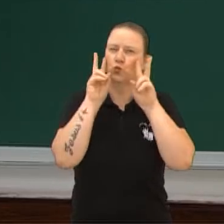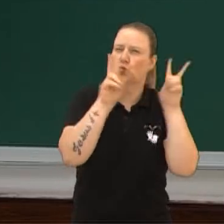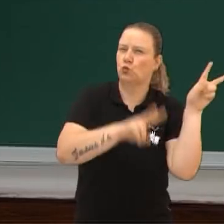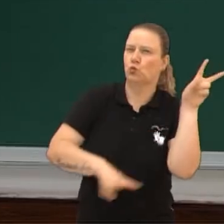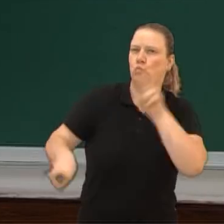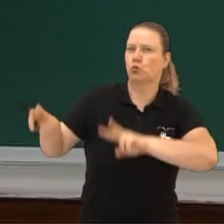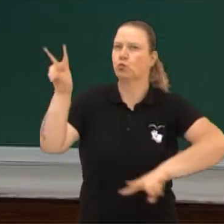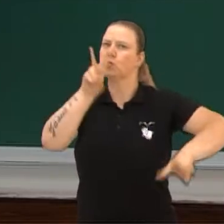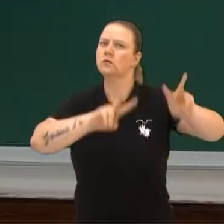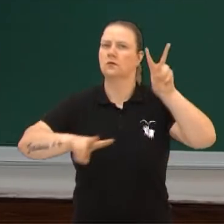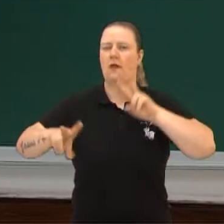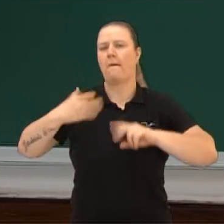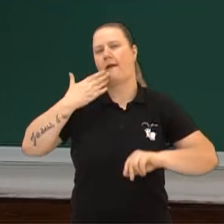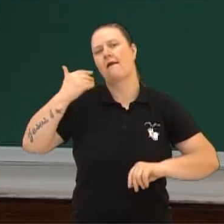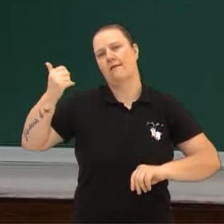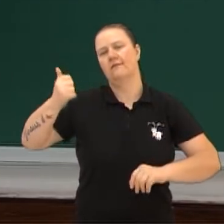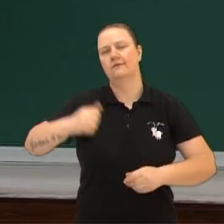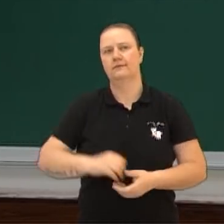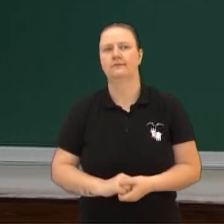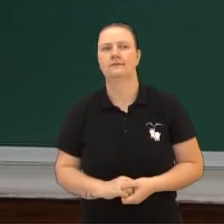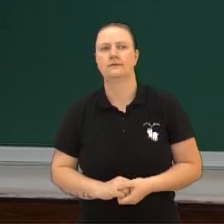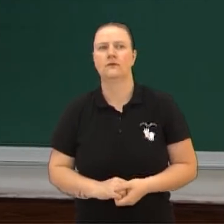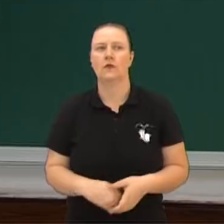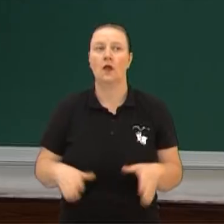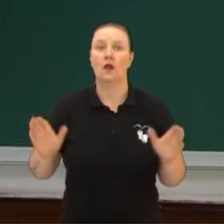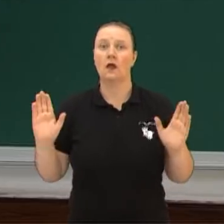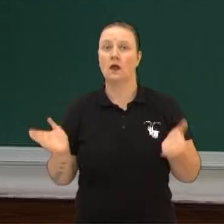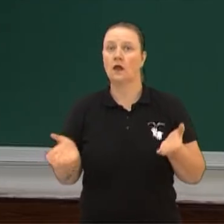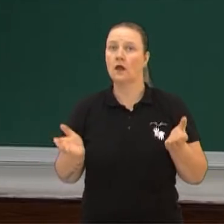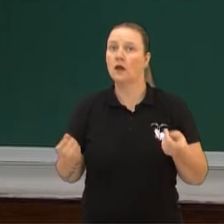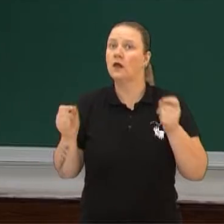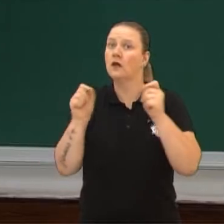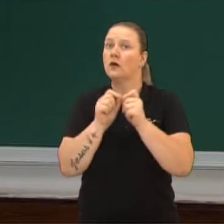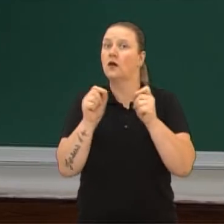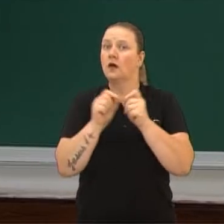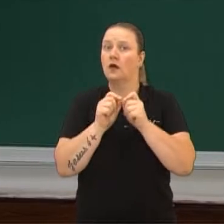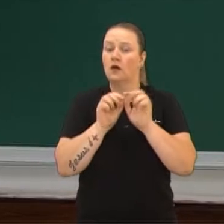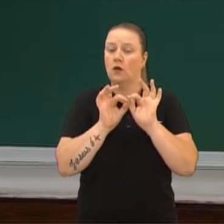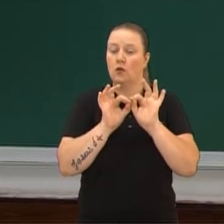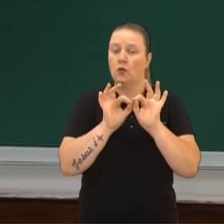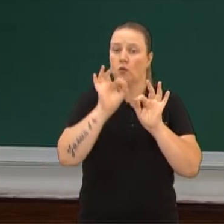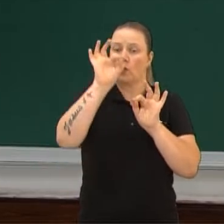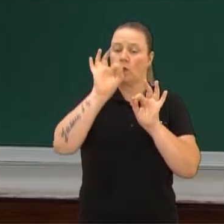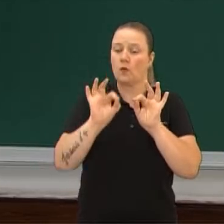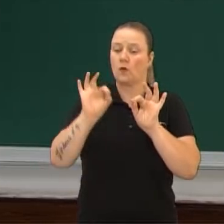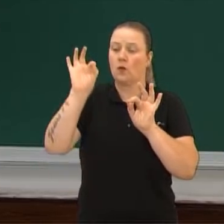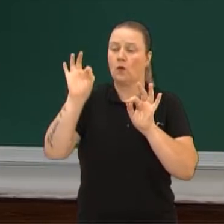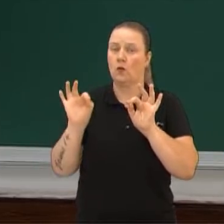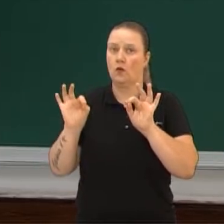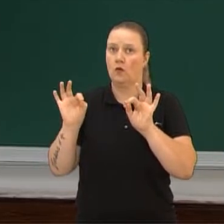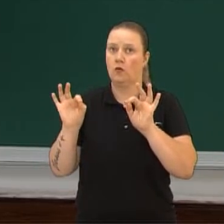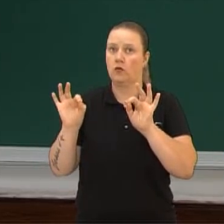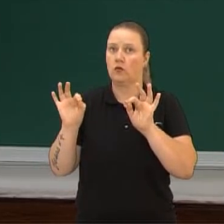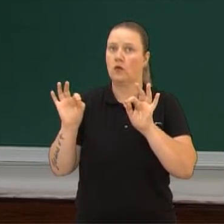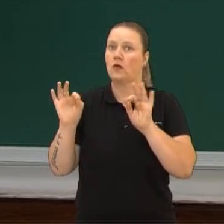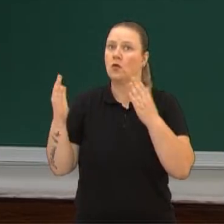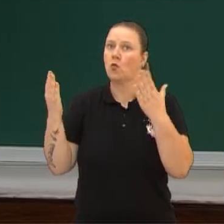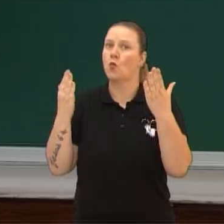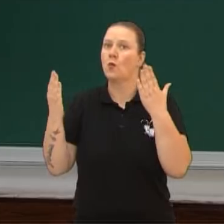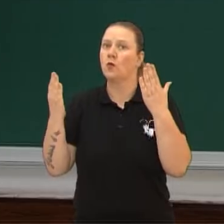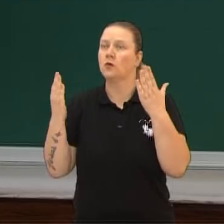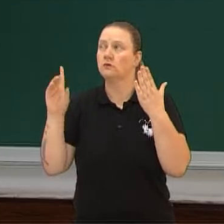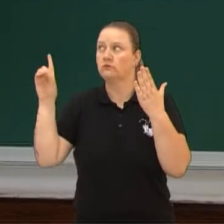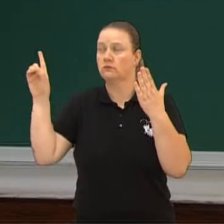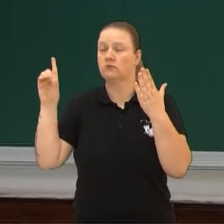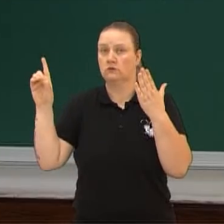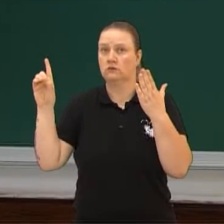verdade? Então, né? Agora, nós vamos ter que construir um gráfico. Em relação ao quê? Em relação a essa tabela, muito